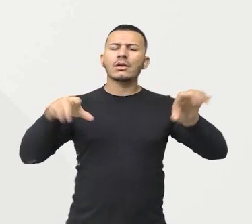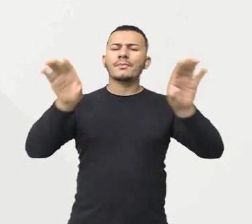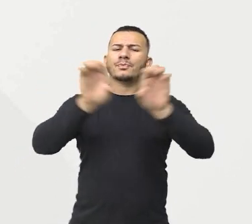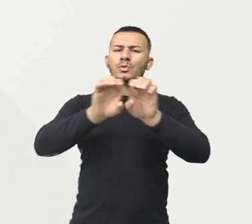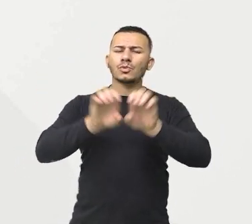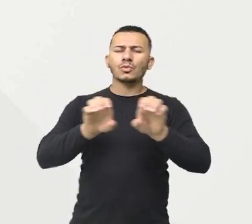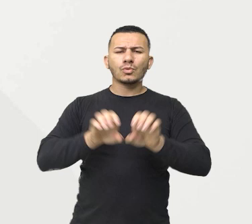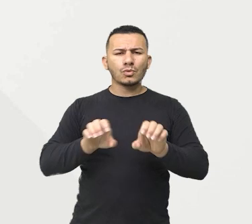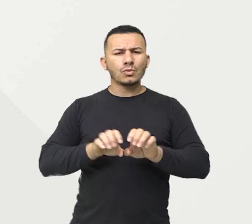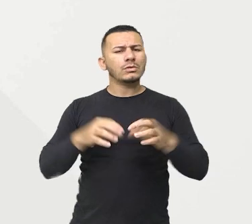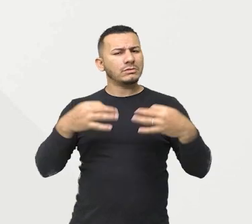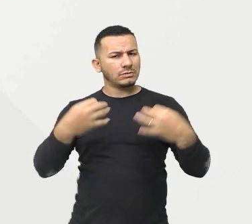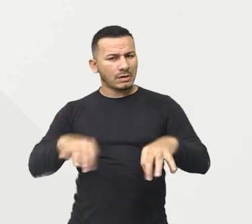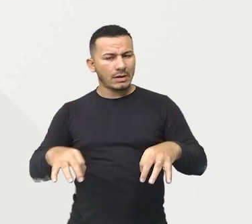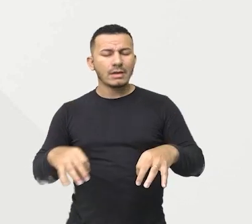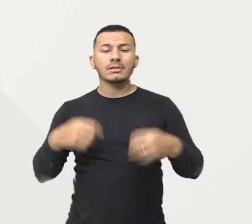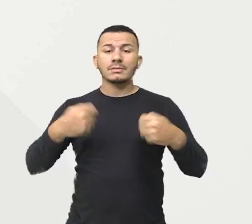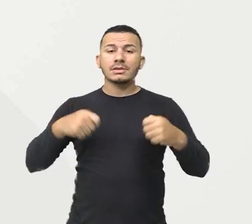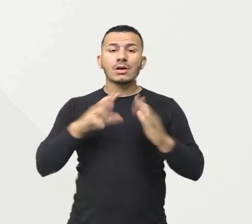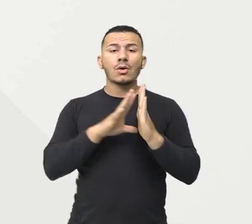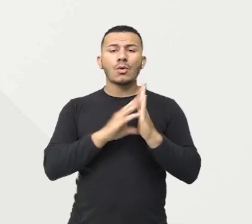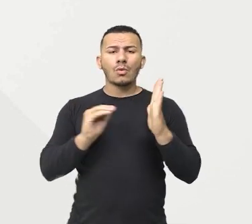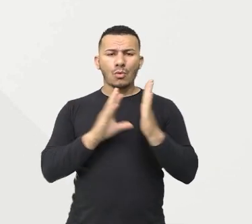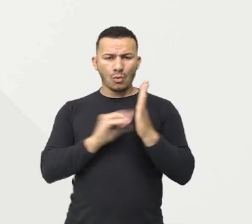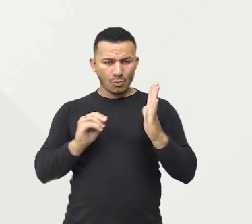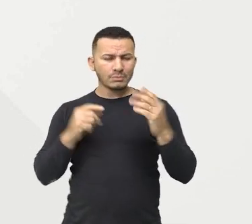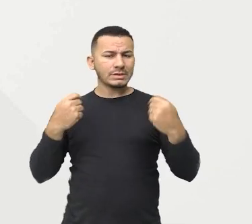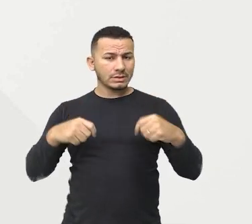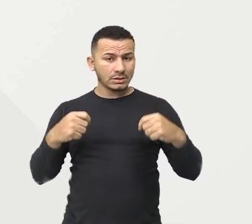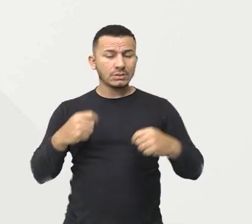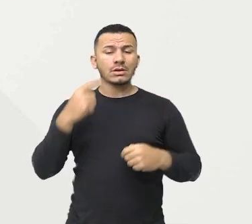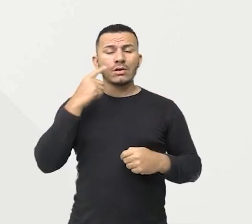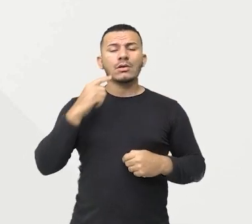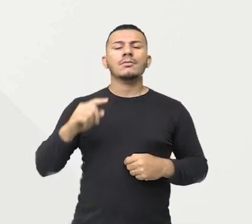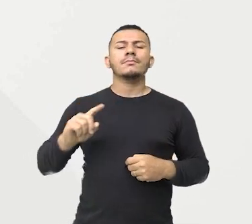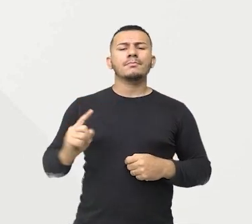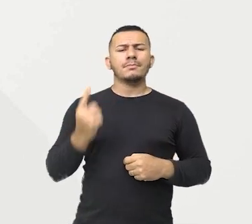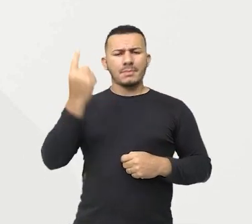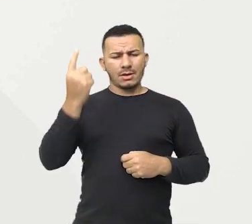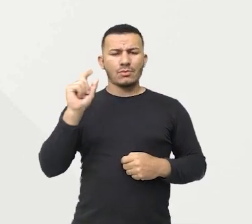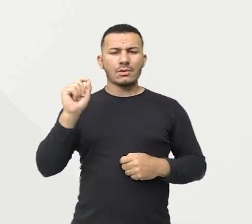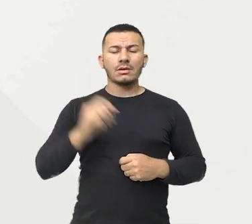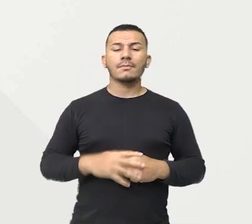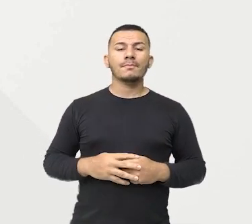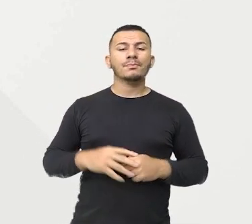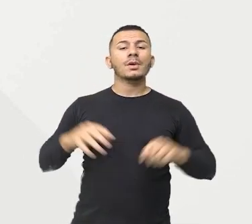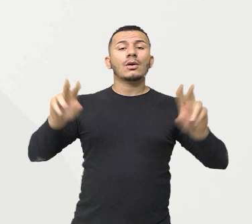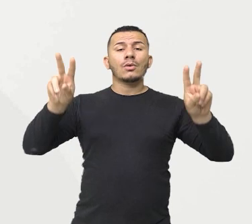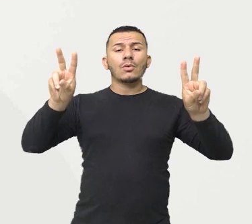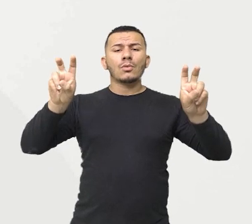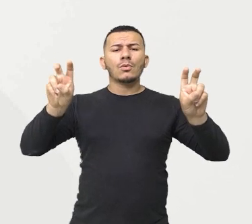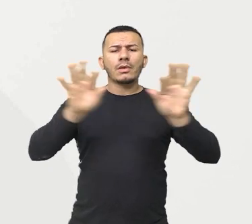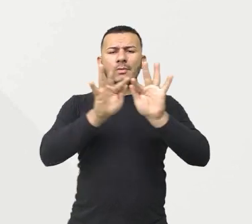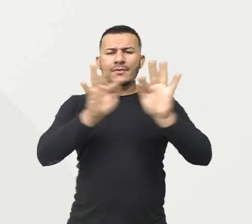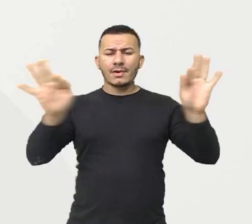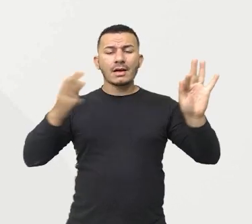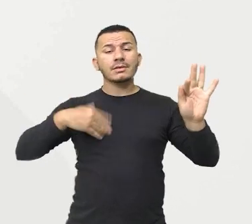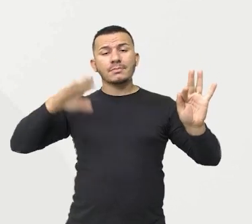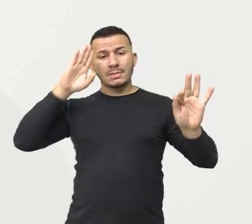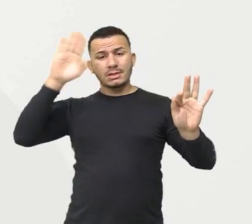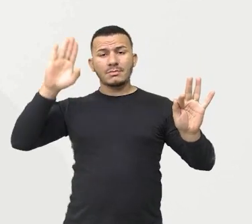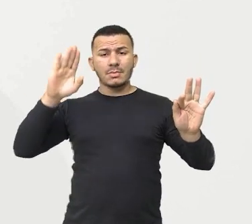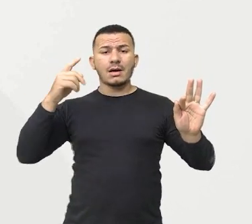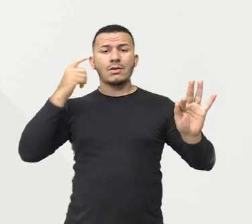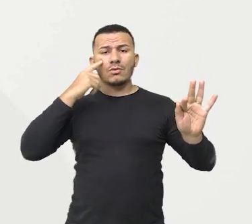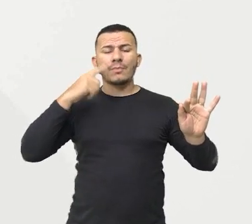padrão na qual a gente deve se espelhar, a ideia principal é justamente essa que vem primeiro. Então, a gente escreve a